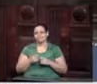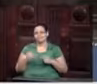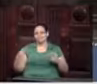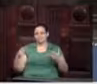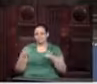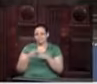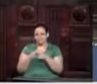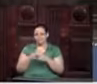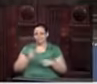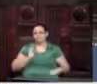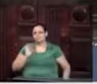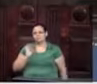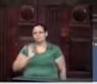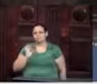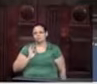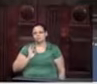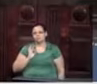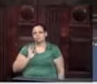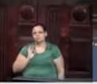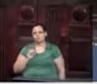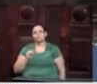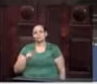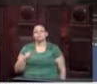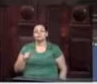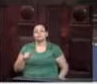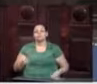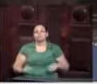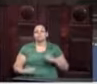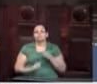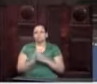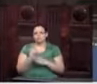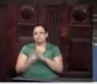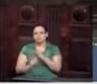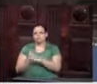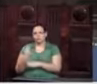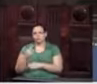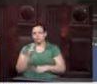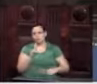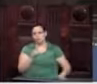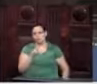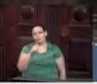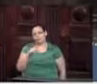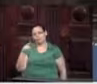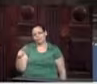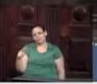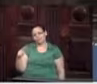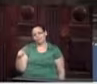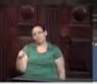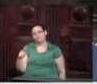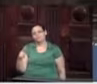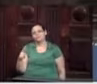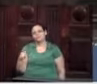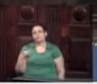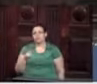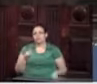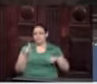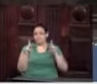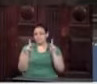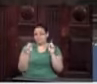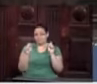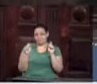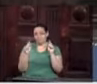Retirou efetivo para a implantação das chamadas UPPs. De pacificadora,